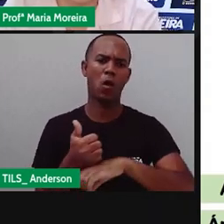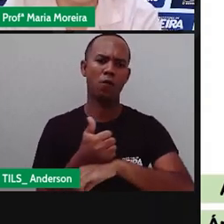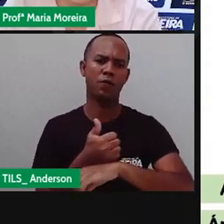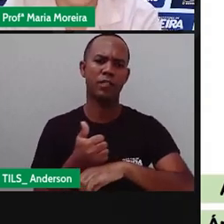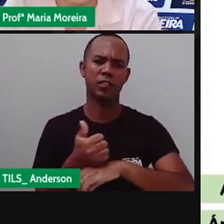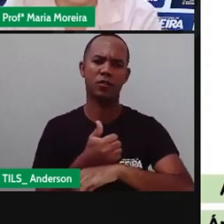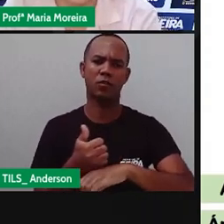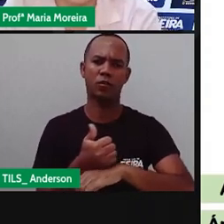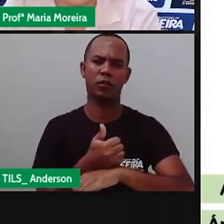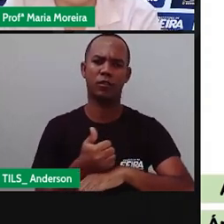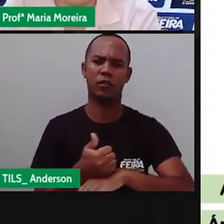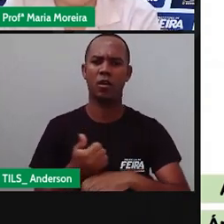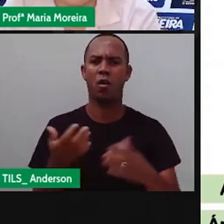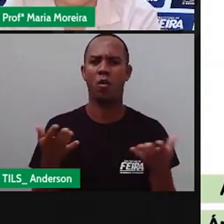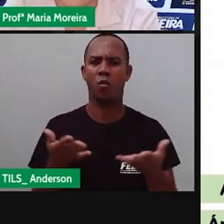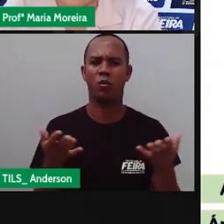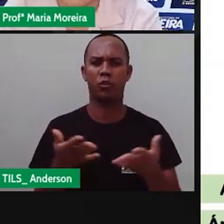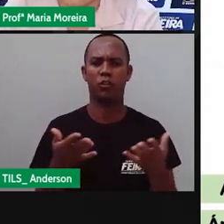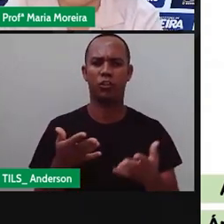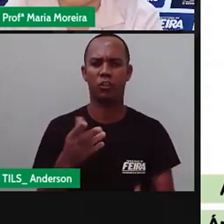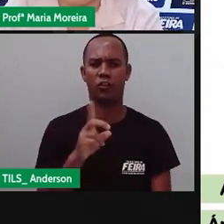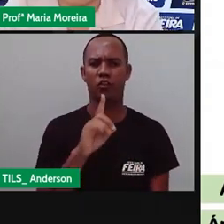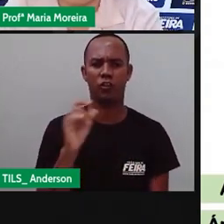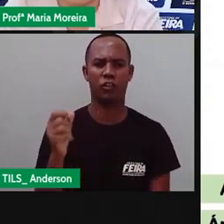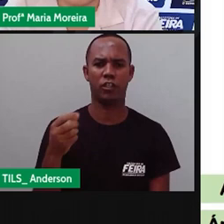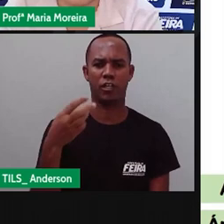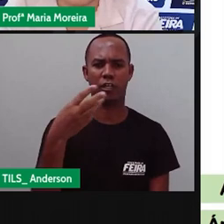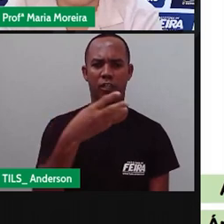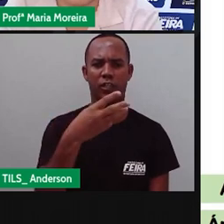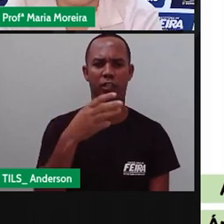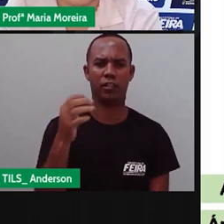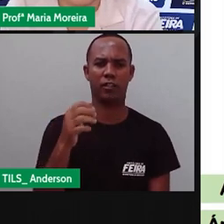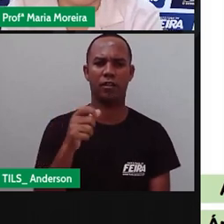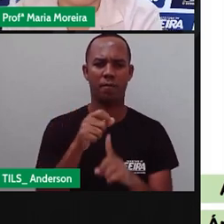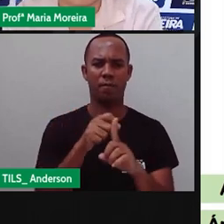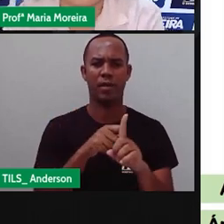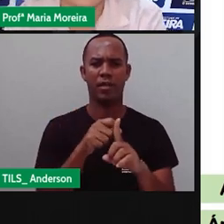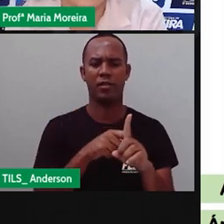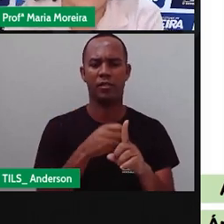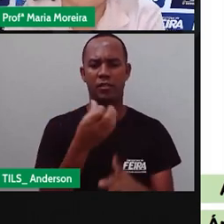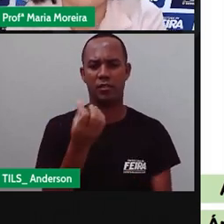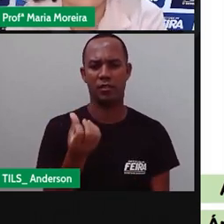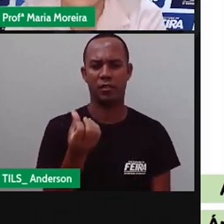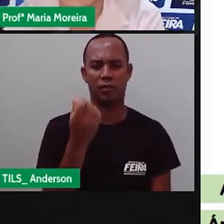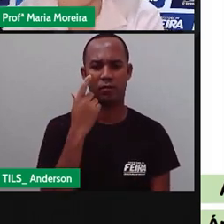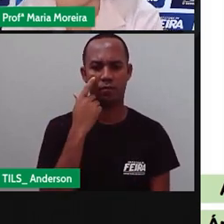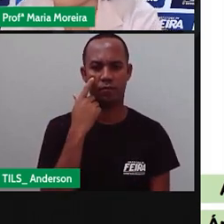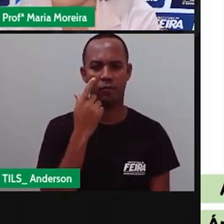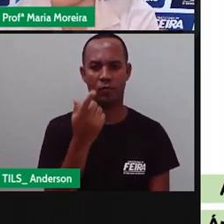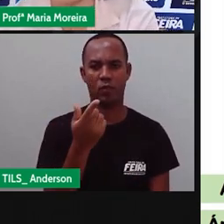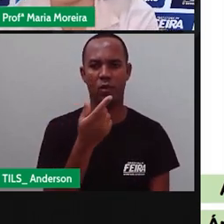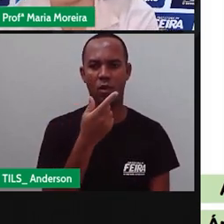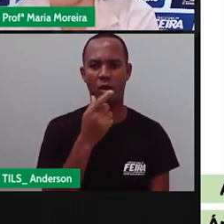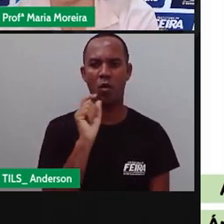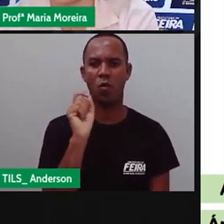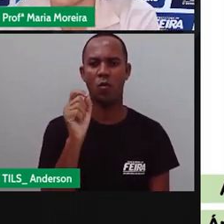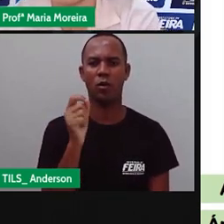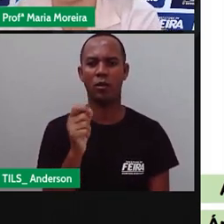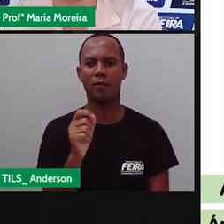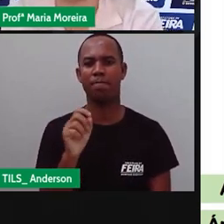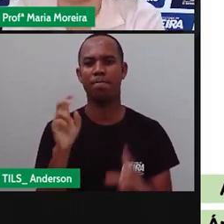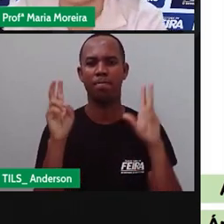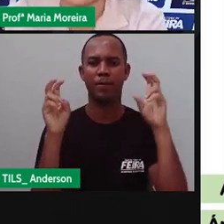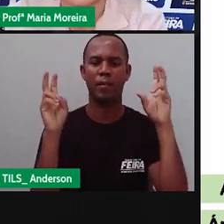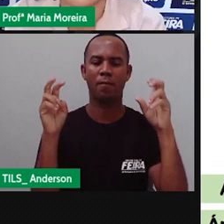Profissões, hoje dia 30 do mês 6 de 2021. Olha que imagem legal, o que será que vamos falar hoje? Qual